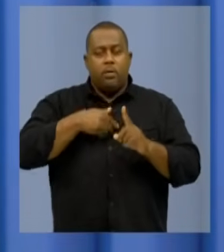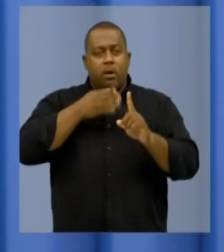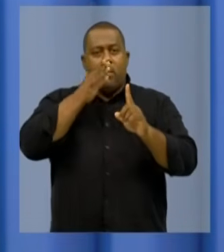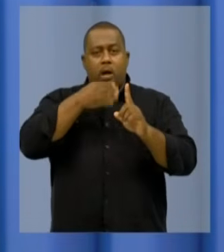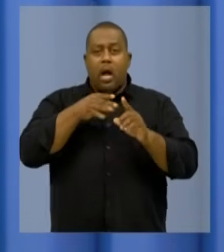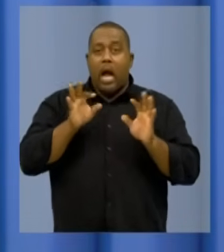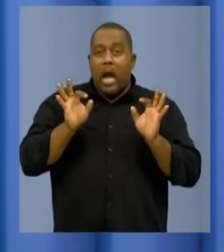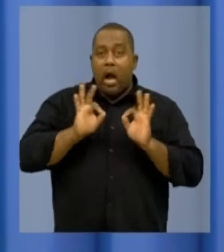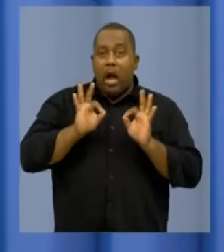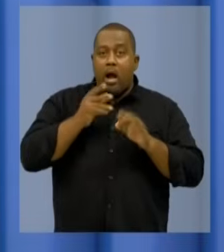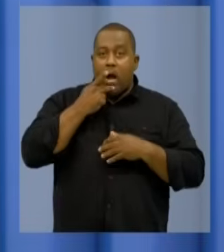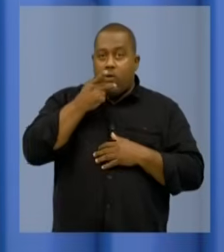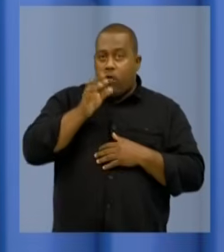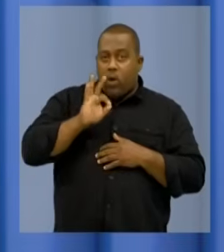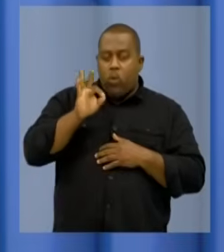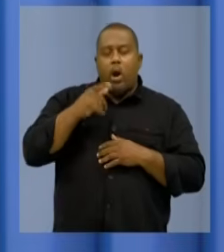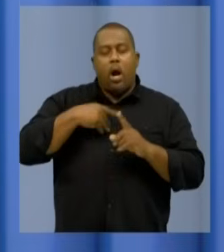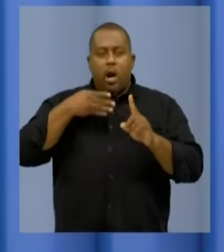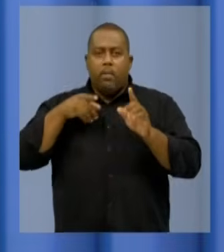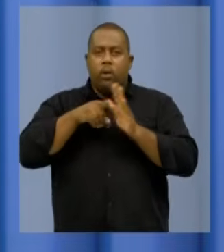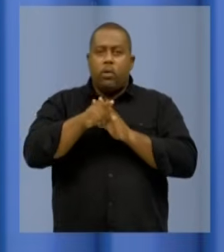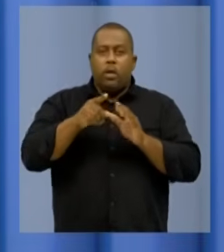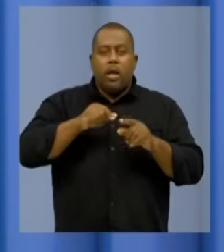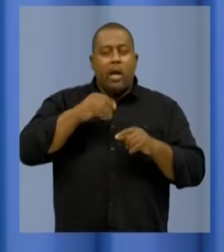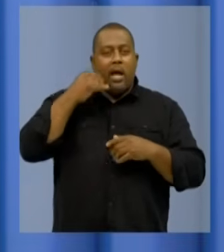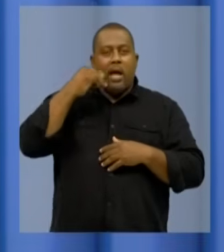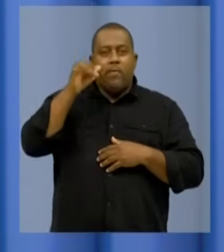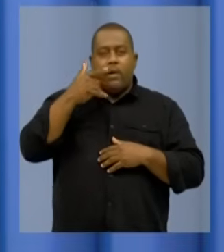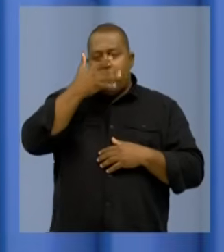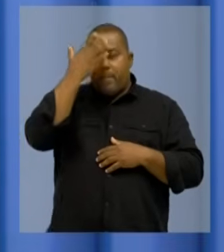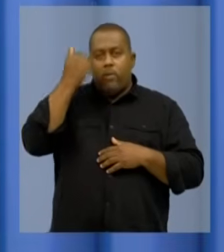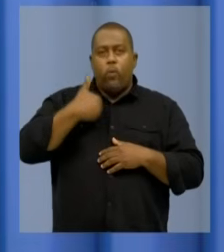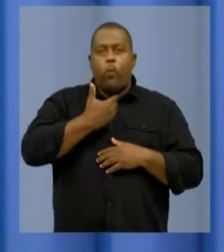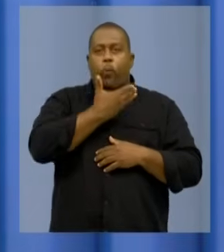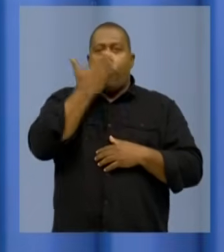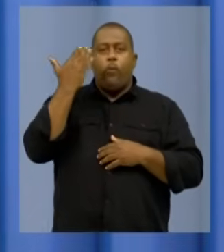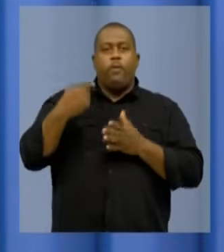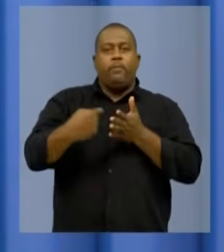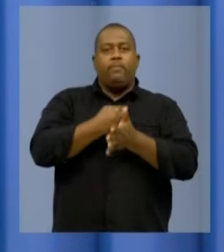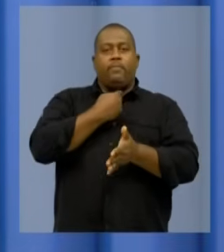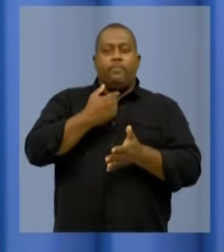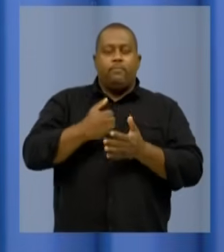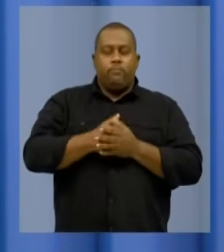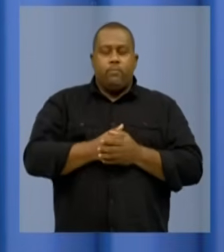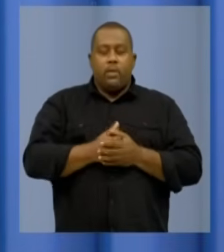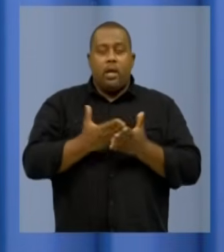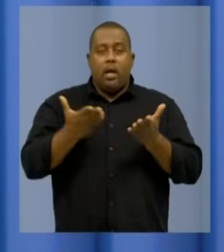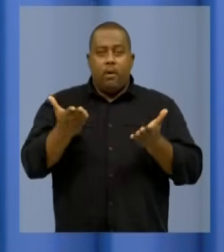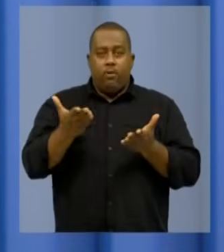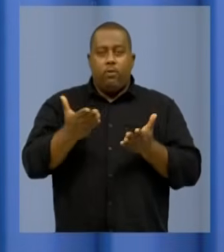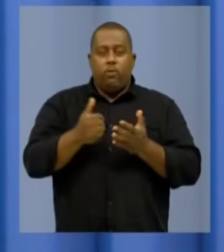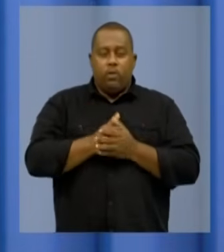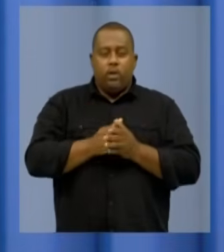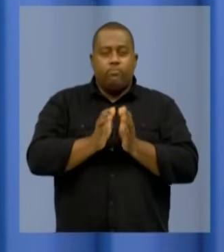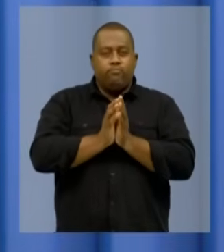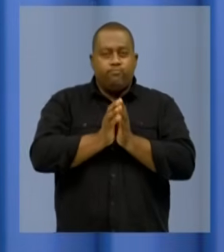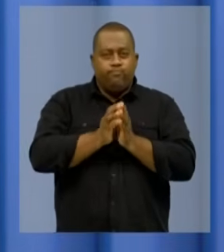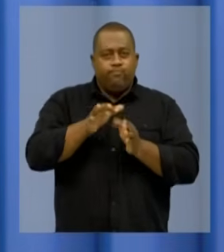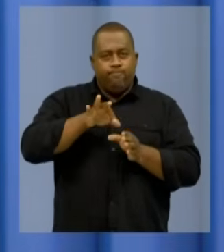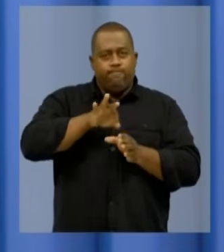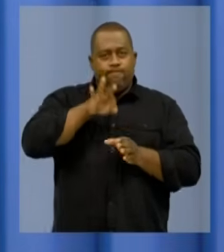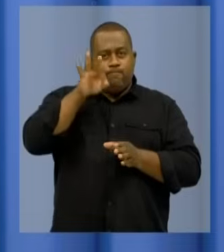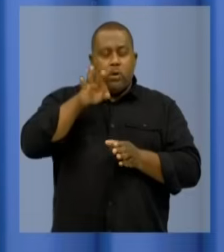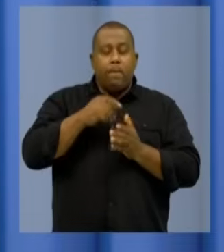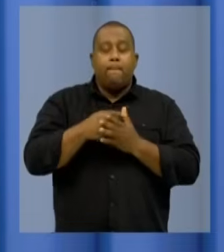não falou, para evitar que alguém fique sem ser perguntado. Agora, de acordo com o sorteio, quem faz a